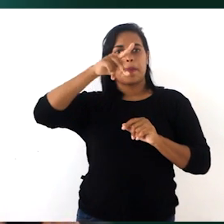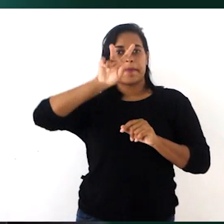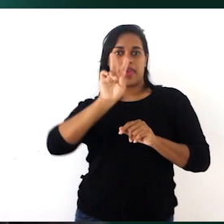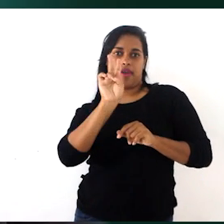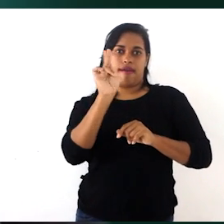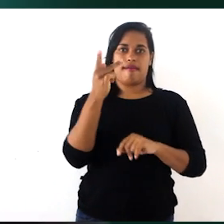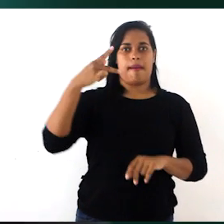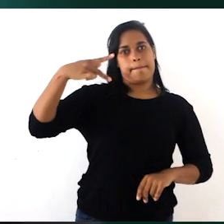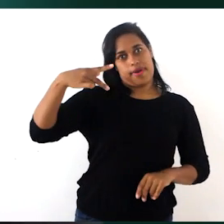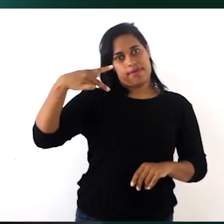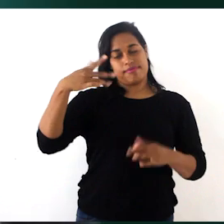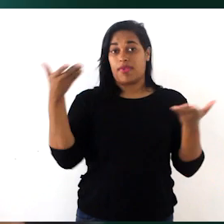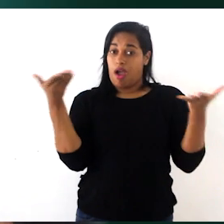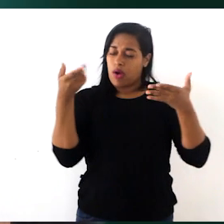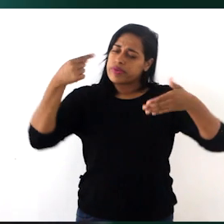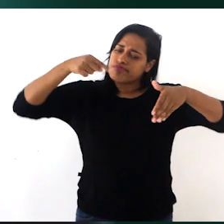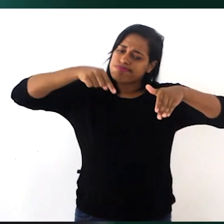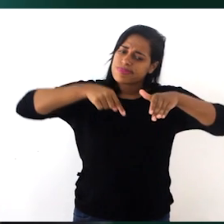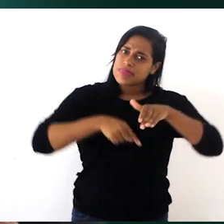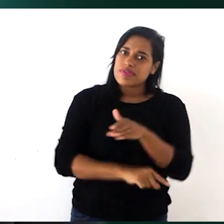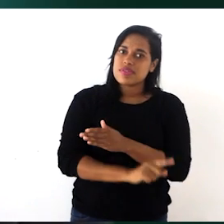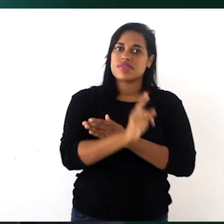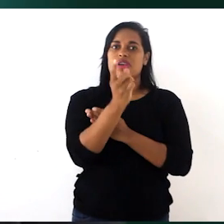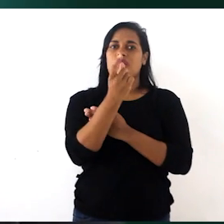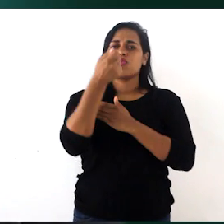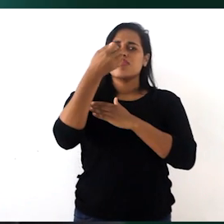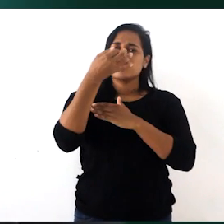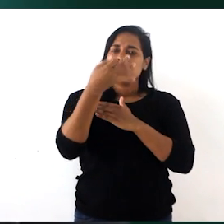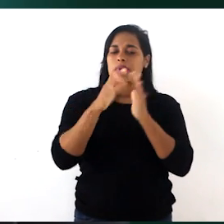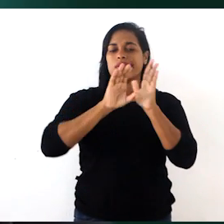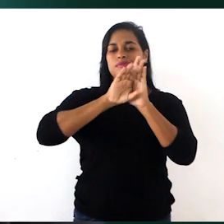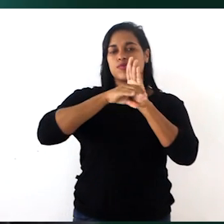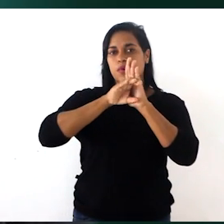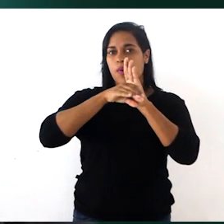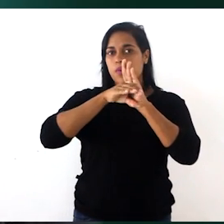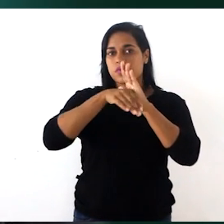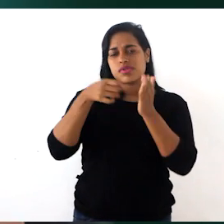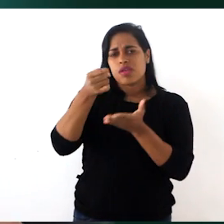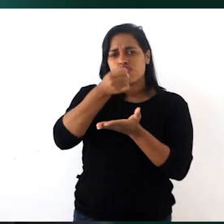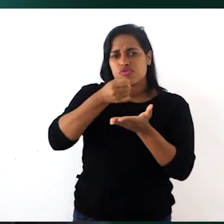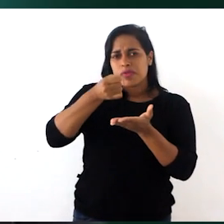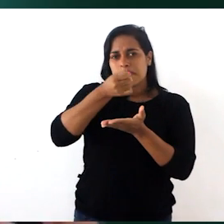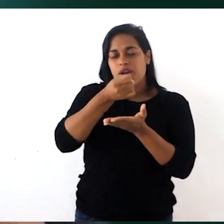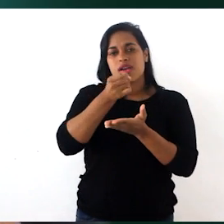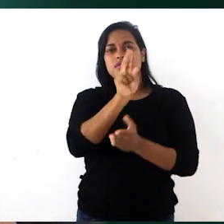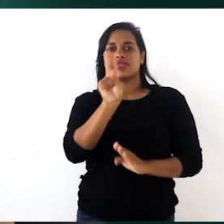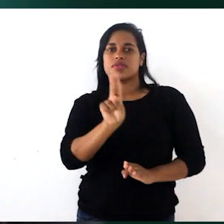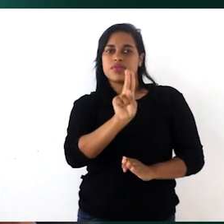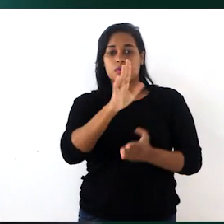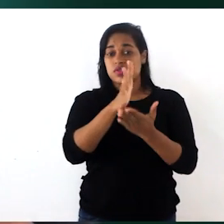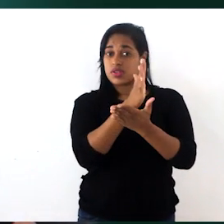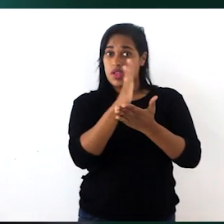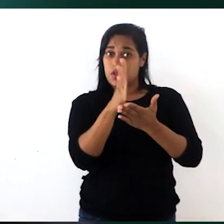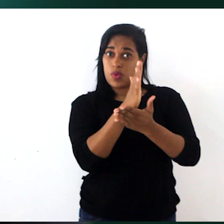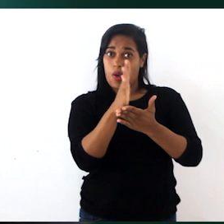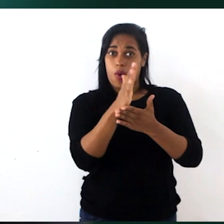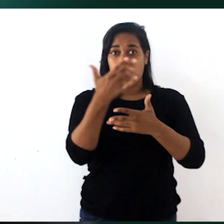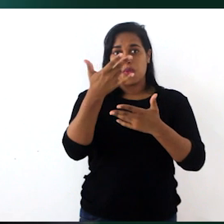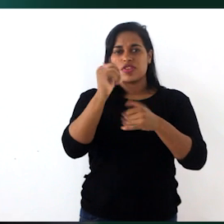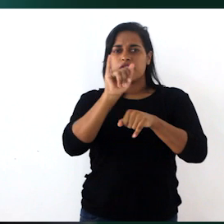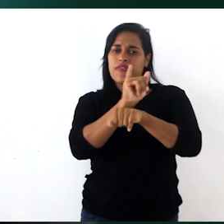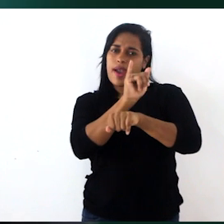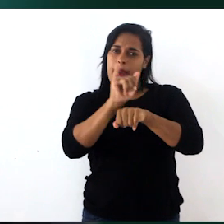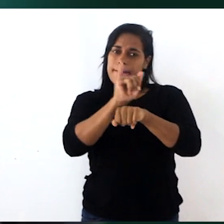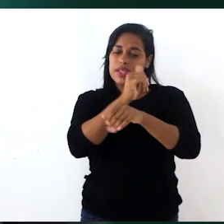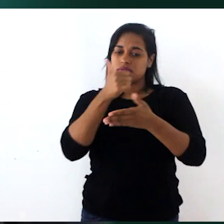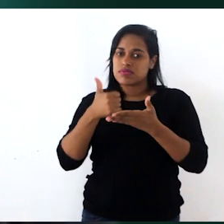parte mais avançada, é quando a gente já conhece os conceitos básicos e vai utilizar alguns comandos que vai agilizar o processo